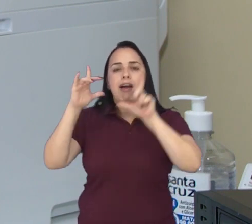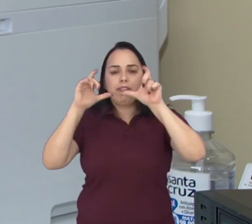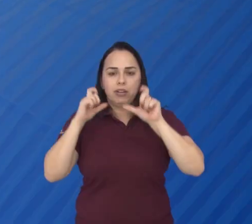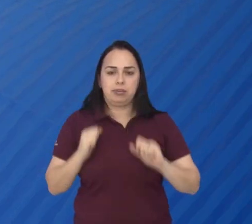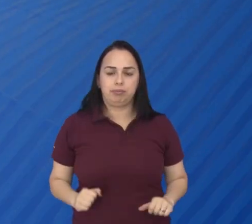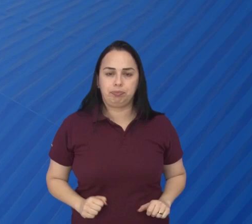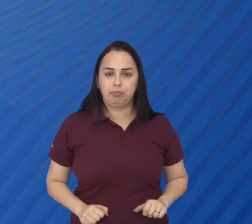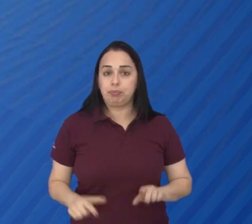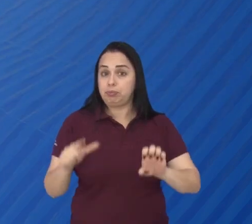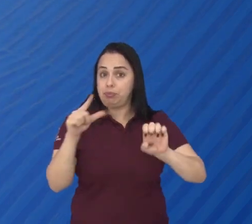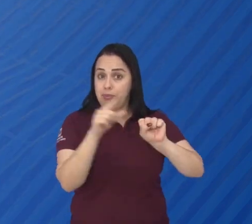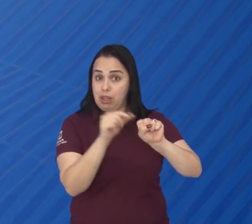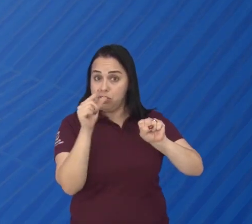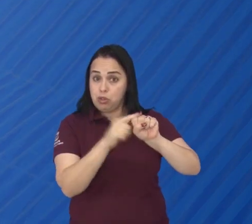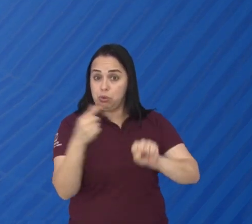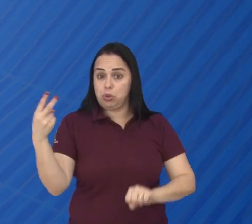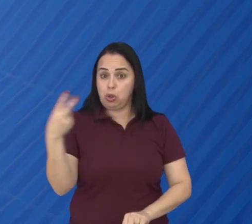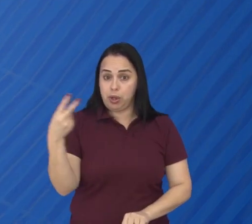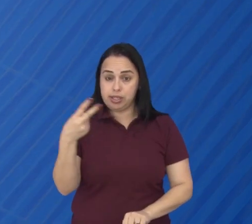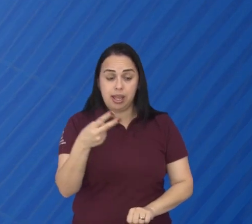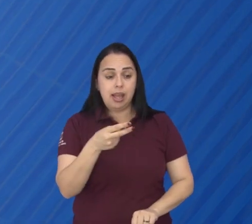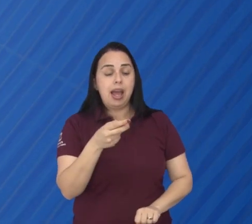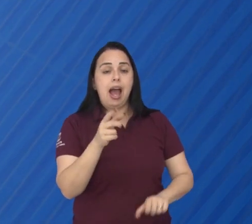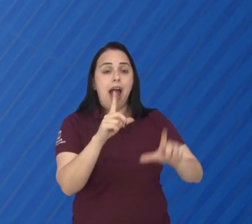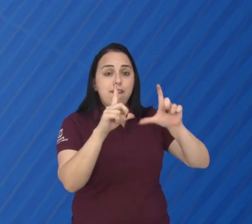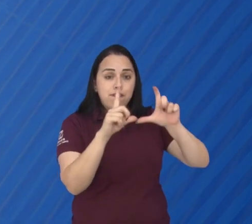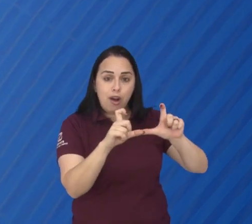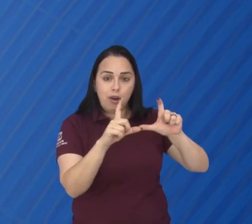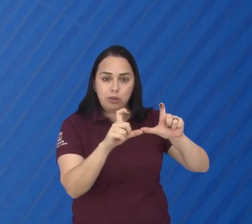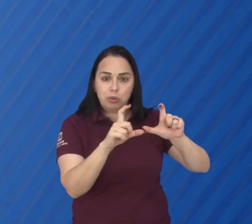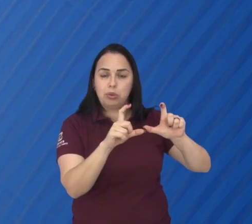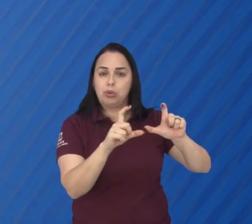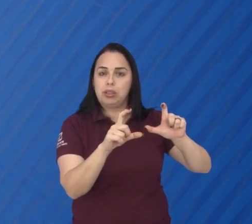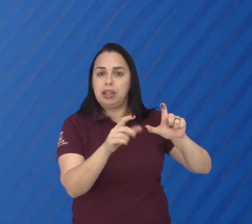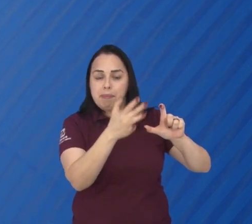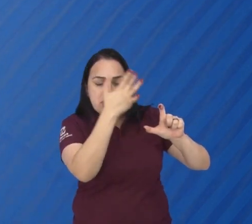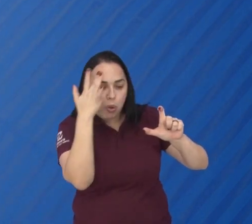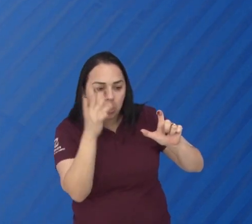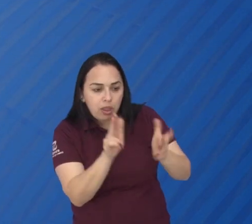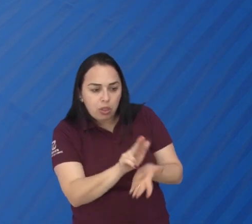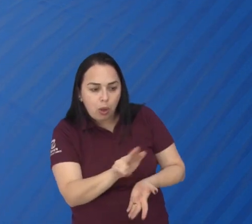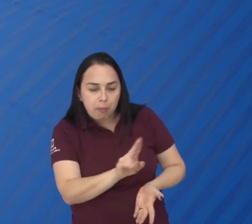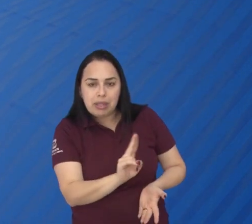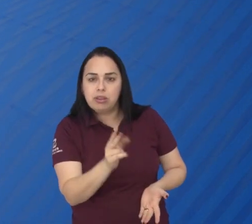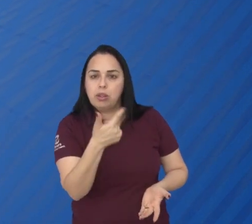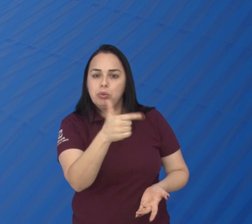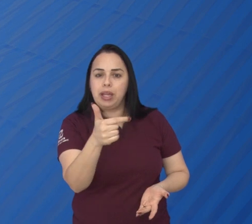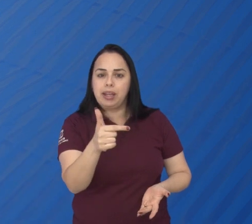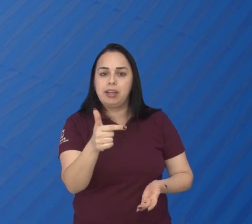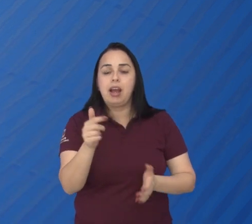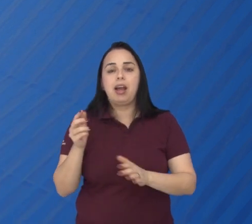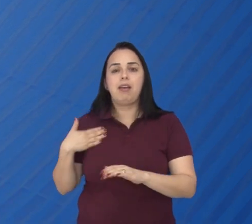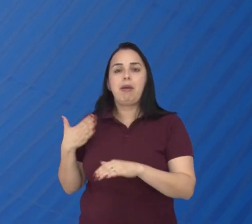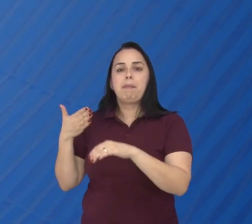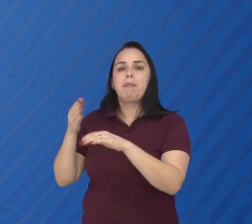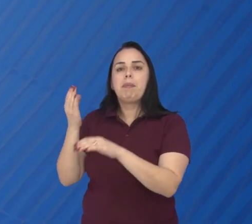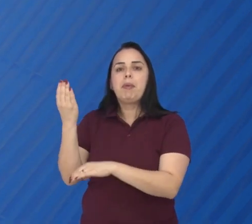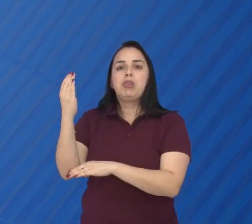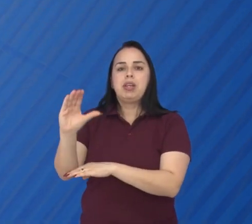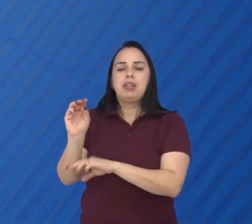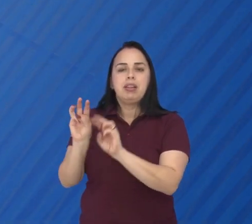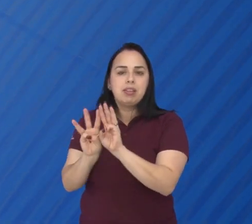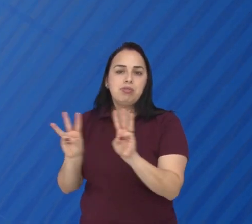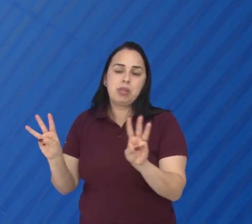do paciente. Pelo artigo 2 do projeto, a fotografia dos pacientes sem identificação será divulgada em página de